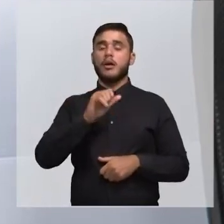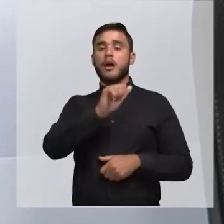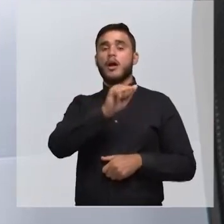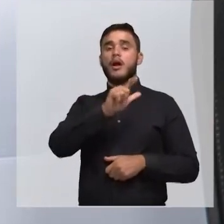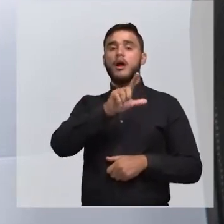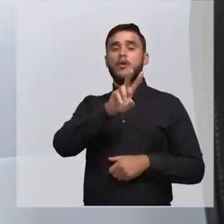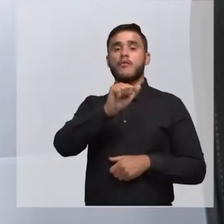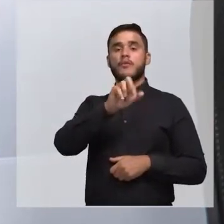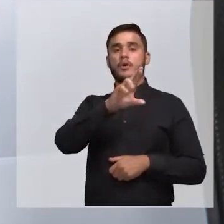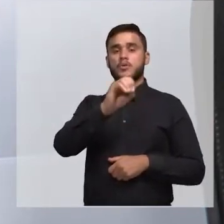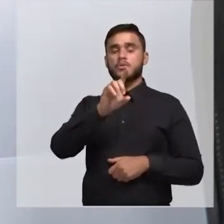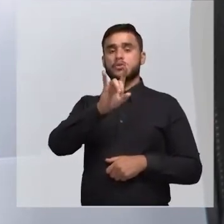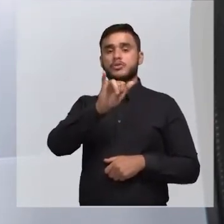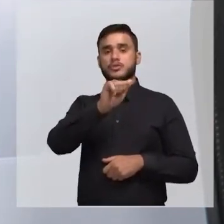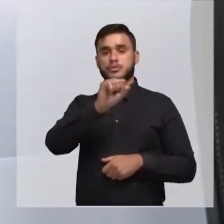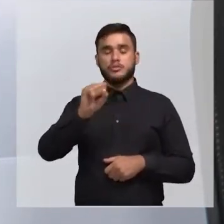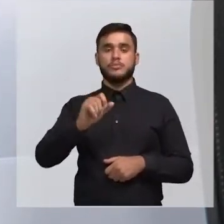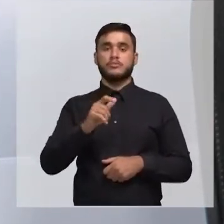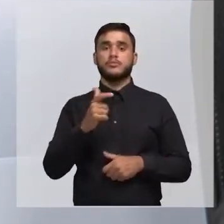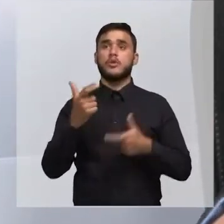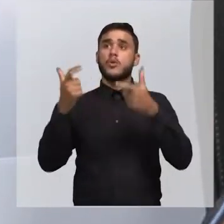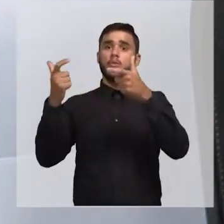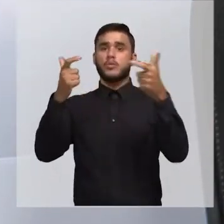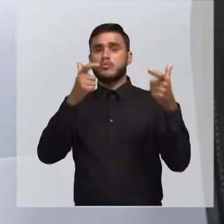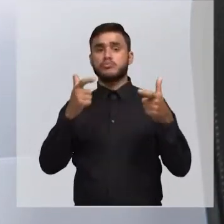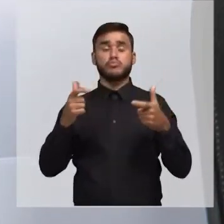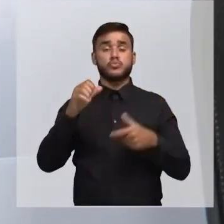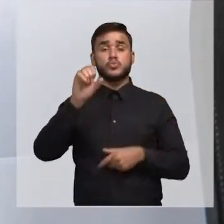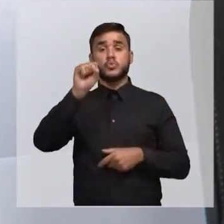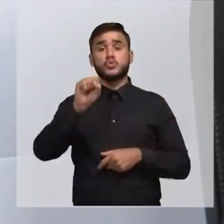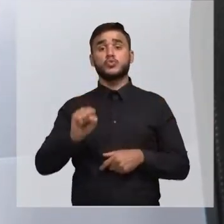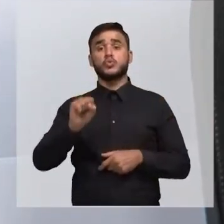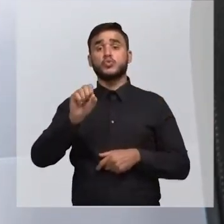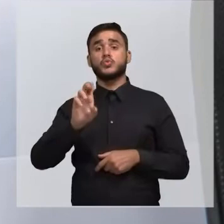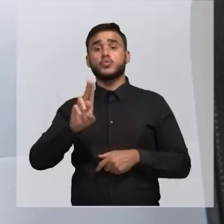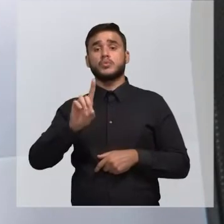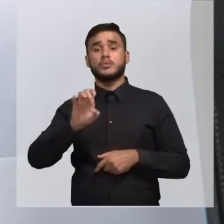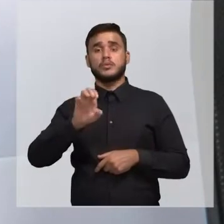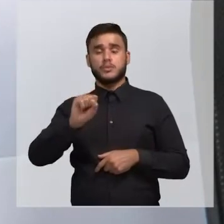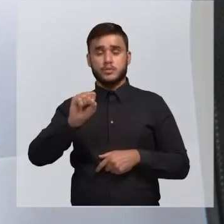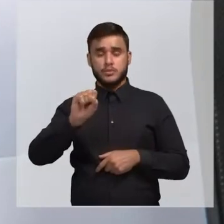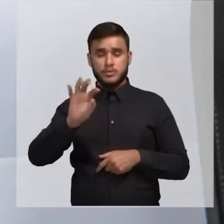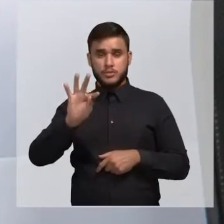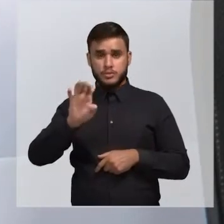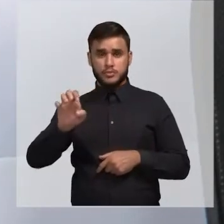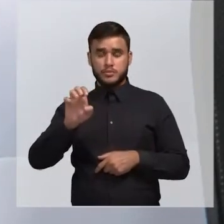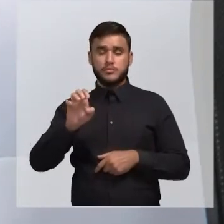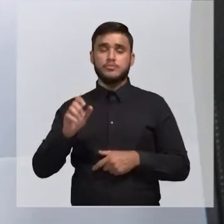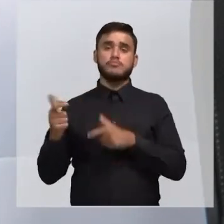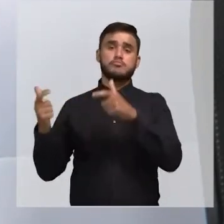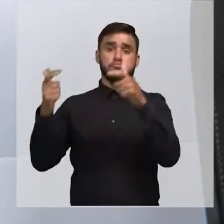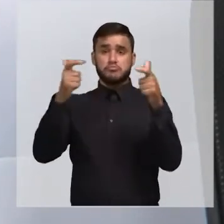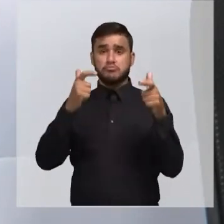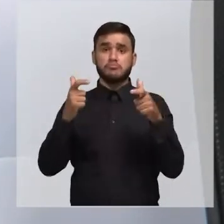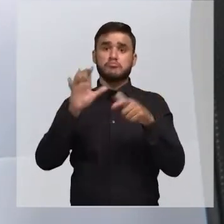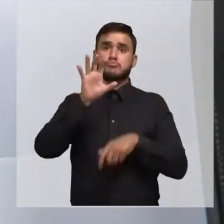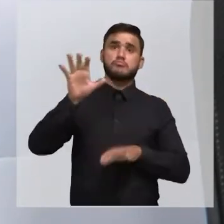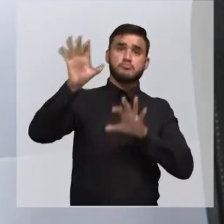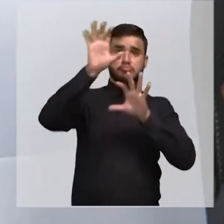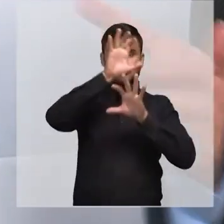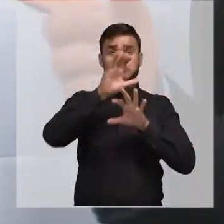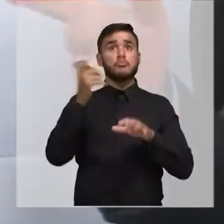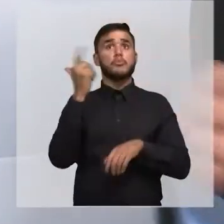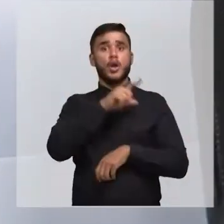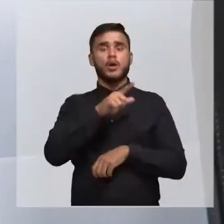Dias. Na região sudeste ele lidera em todos os estados e na região centro-oeste também ele lidera em boa parte dos estados,